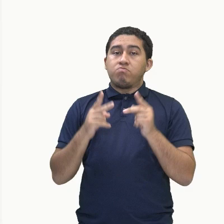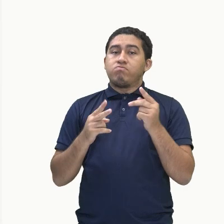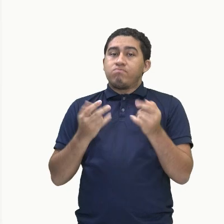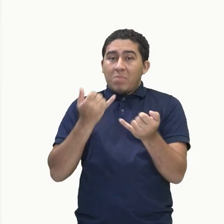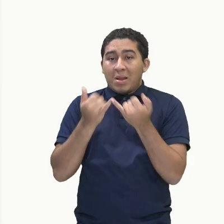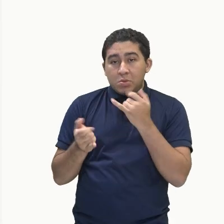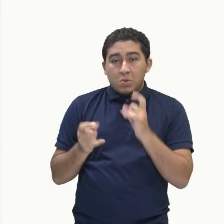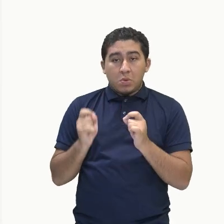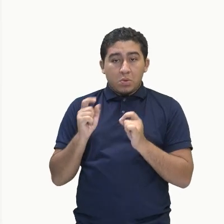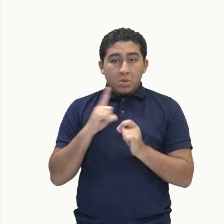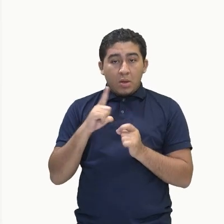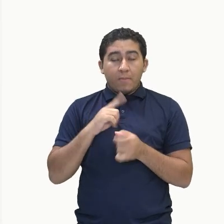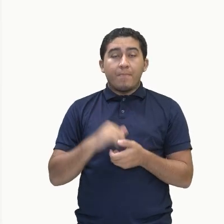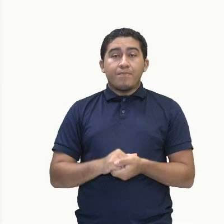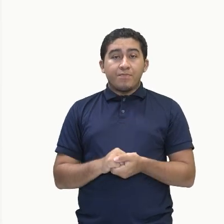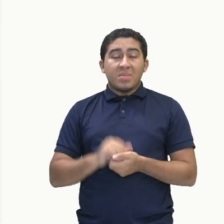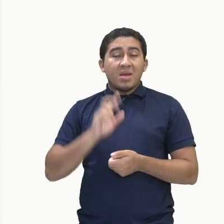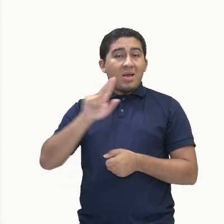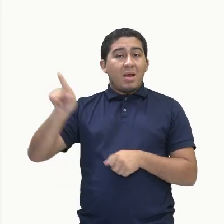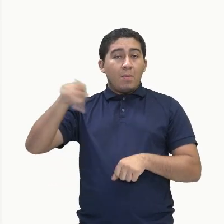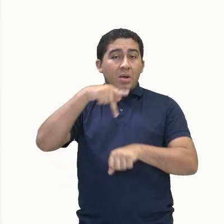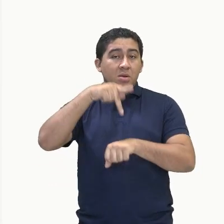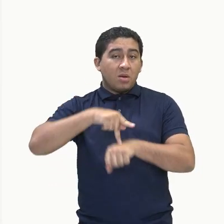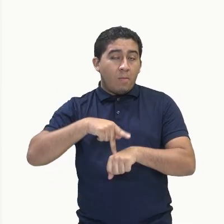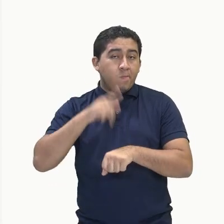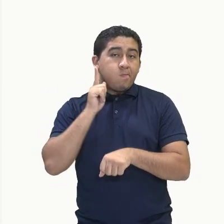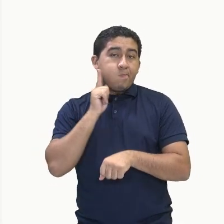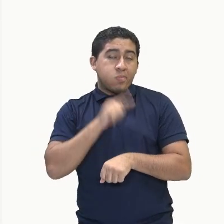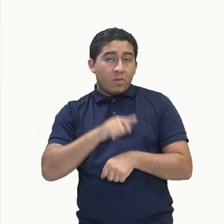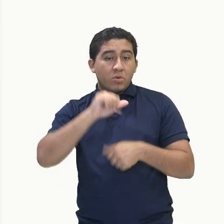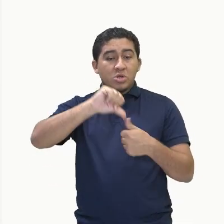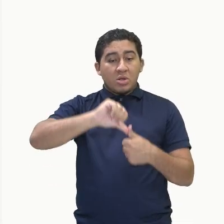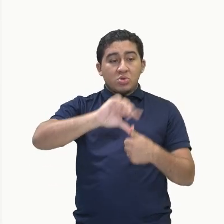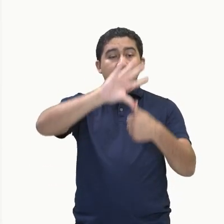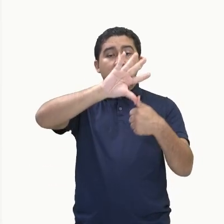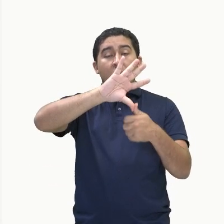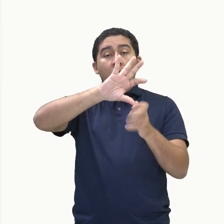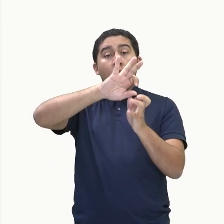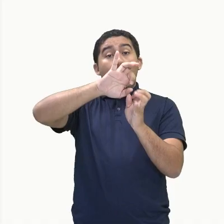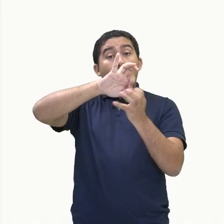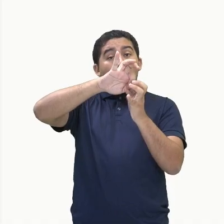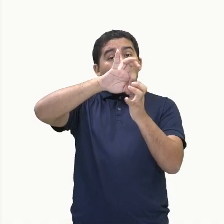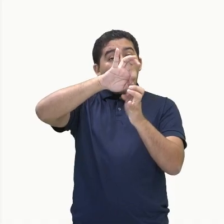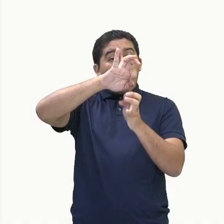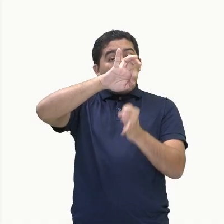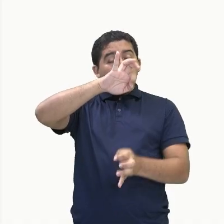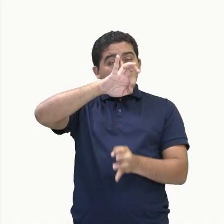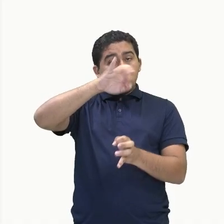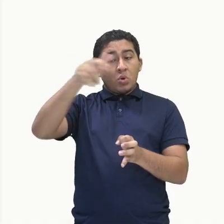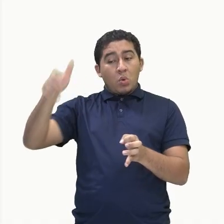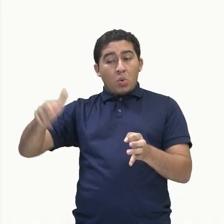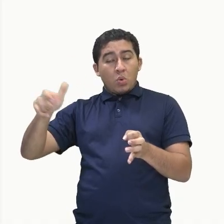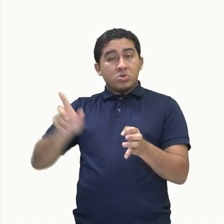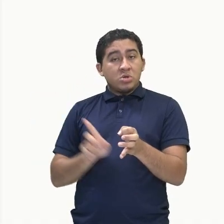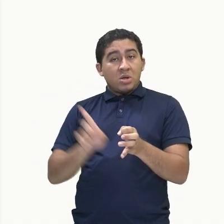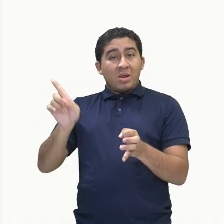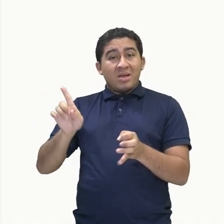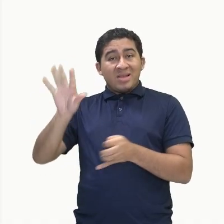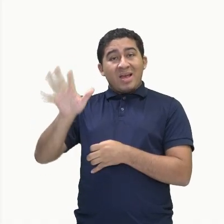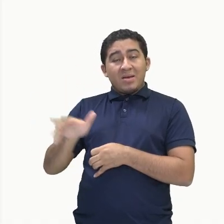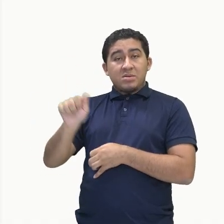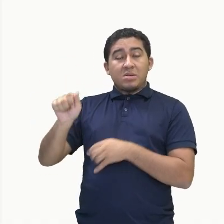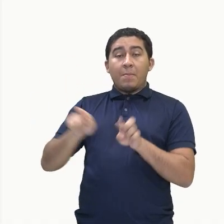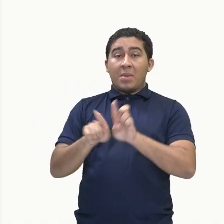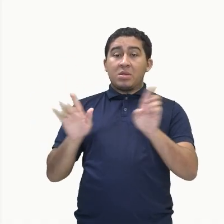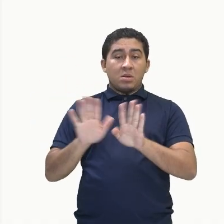essa parte dos Estados Unidos, ali da América do Norte, ela está bem distante, né, ali do continente asiático, mas na